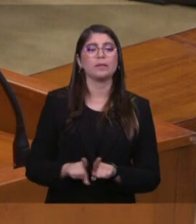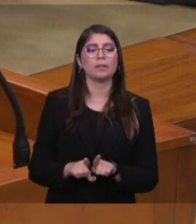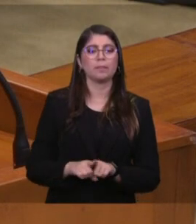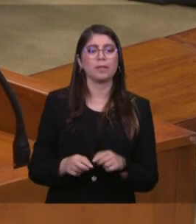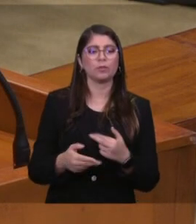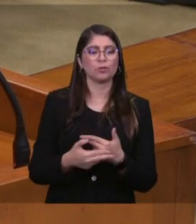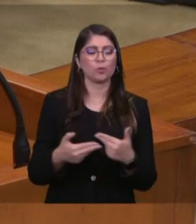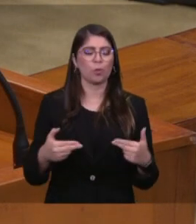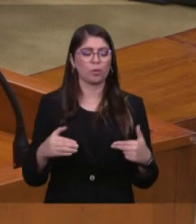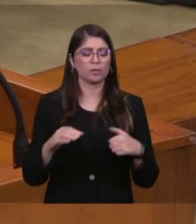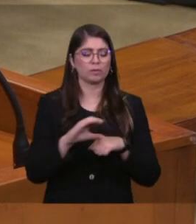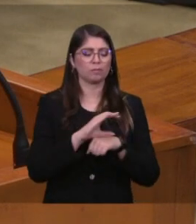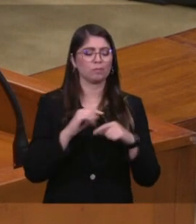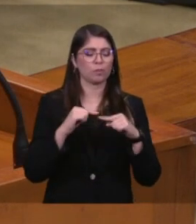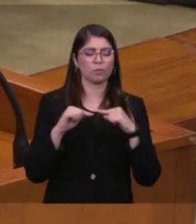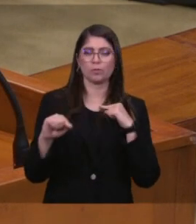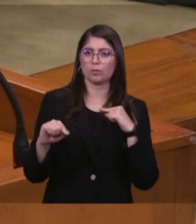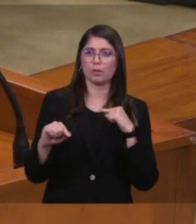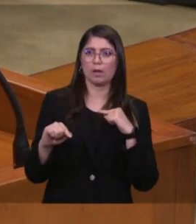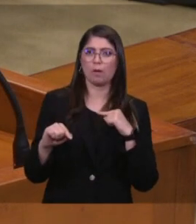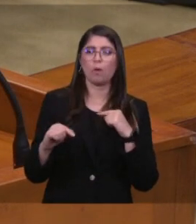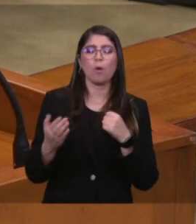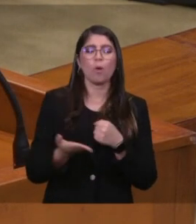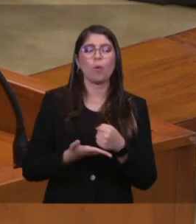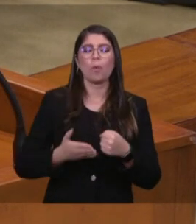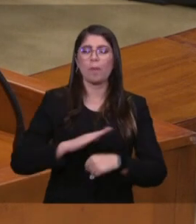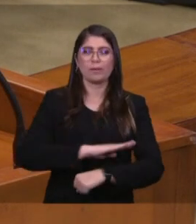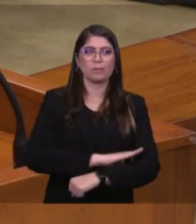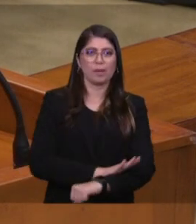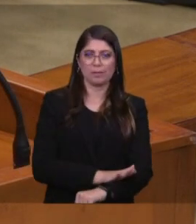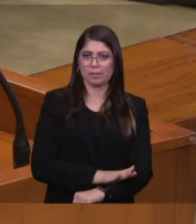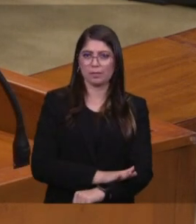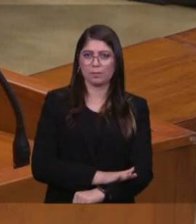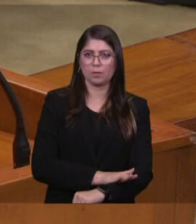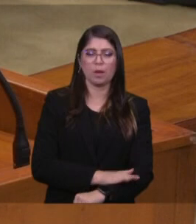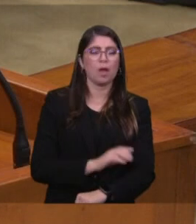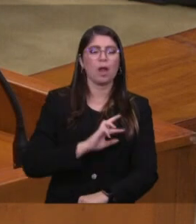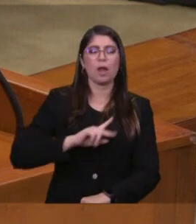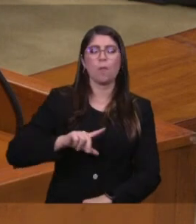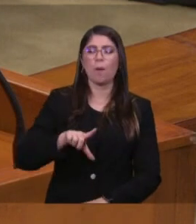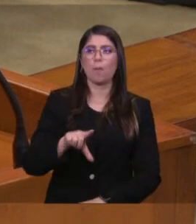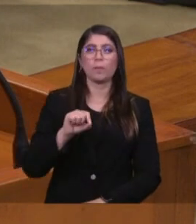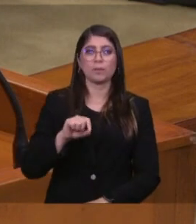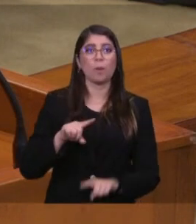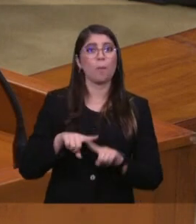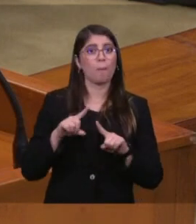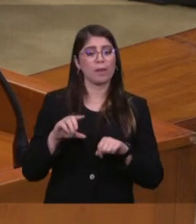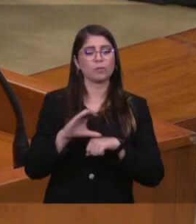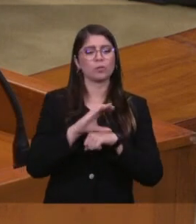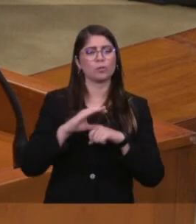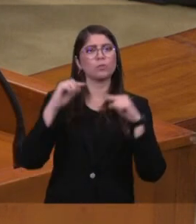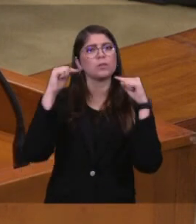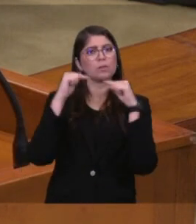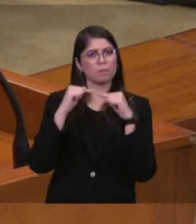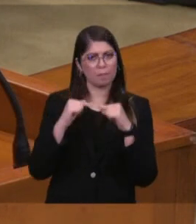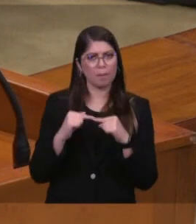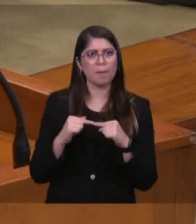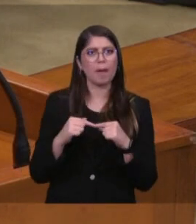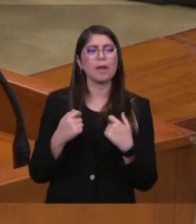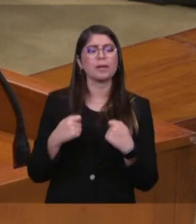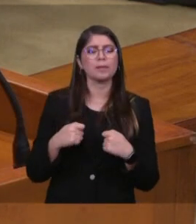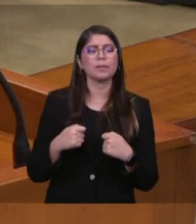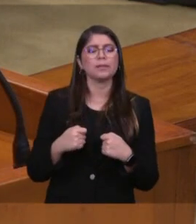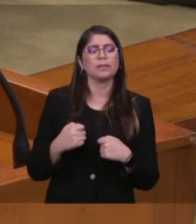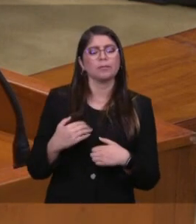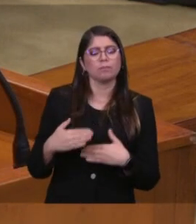coisas inconstitucional fundado no racismo não é uma inovação discricionária, mas um percurso de jurisdição constitucional que tem